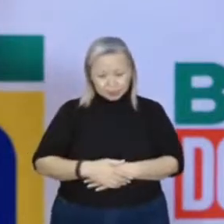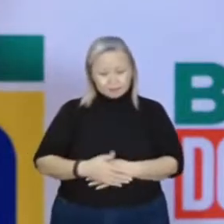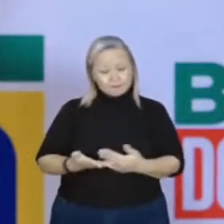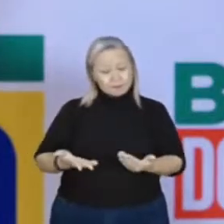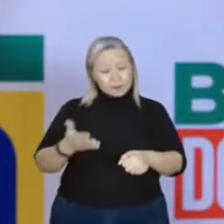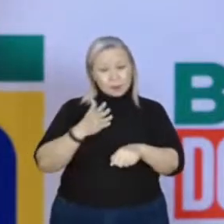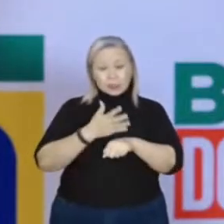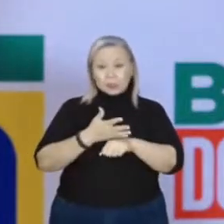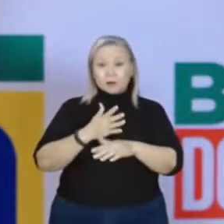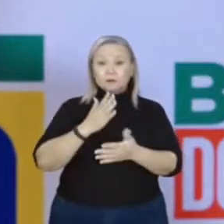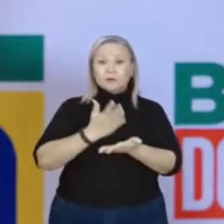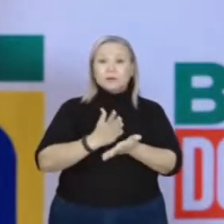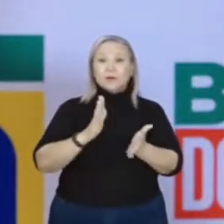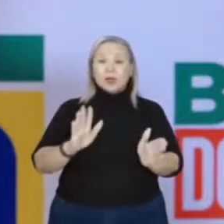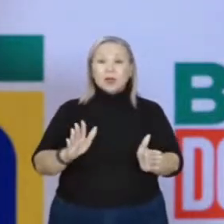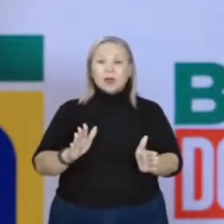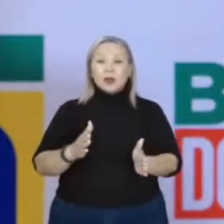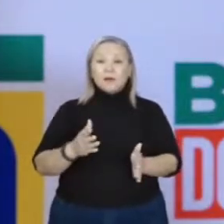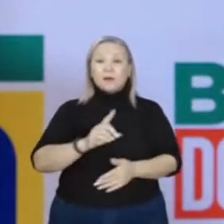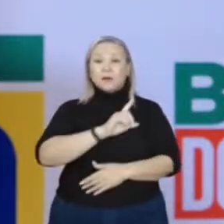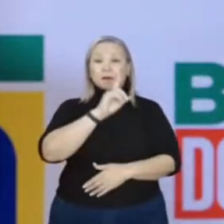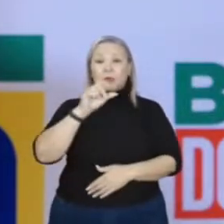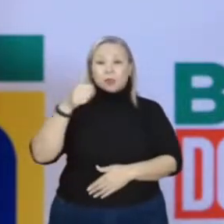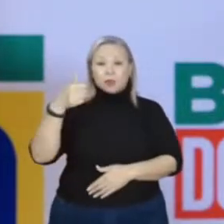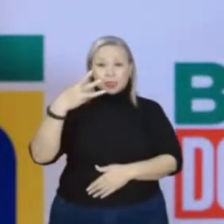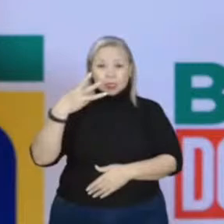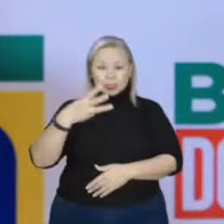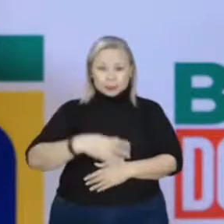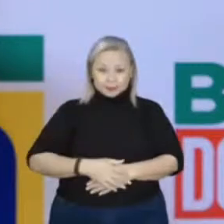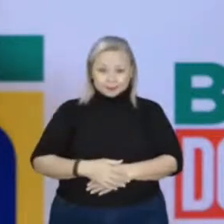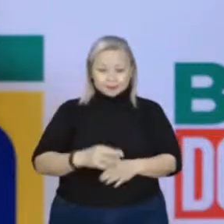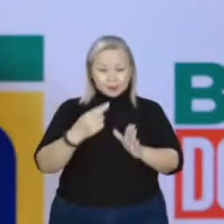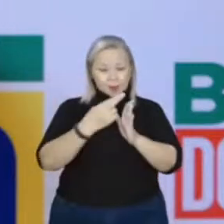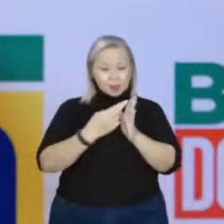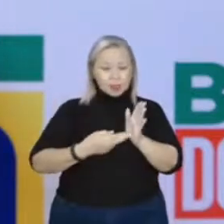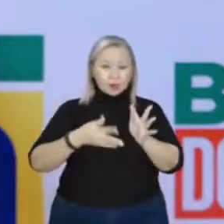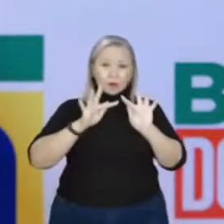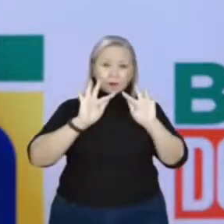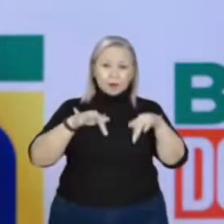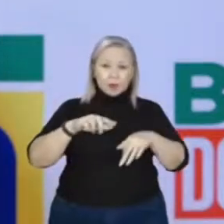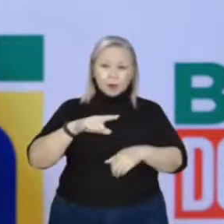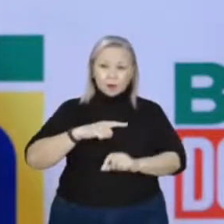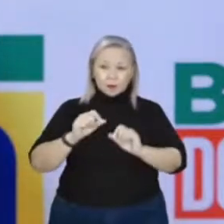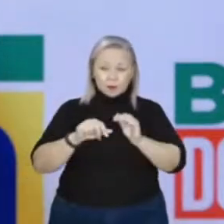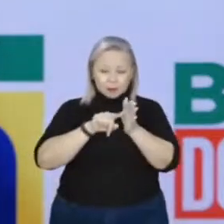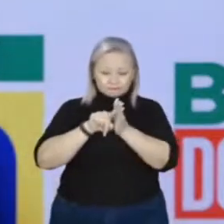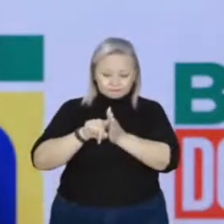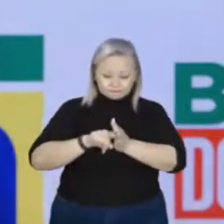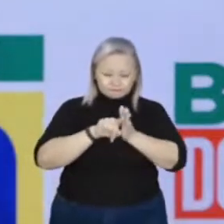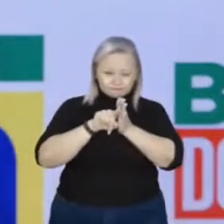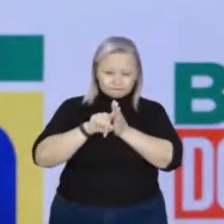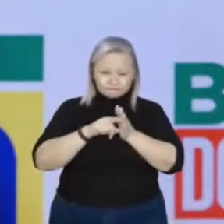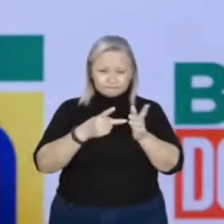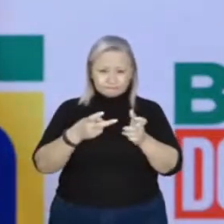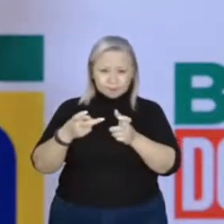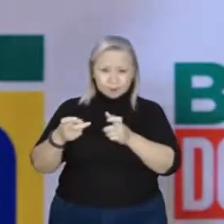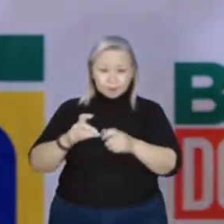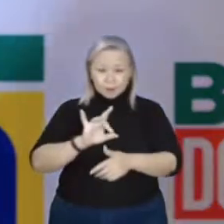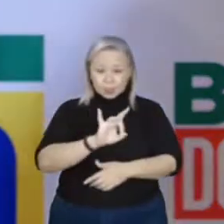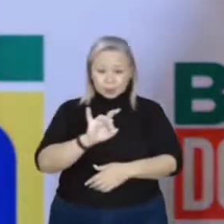encerra no dia 13. O relatório final terá um diagnóstico de cada